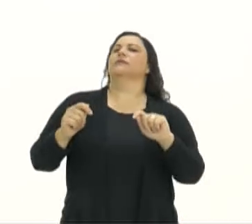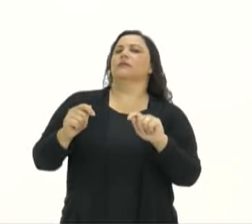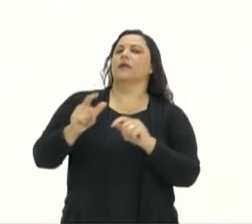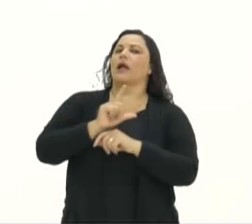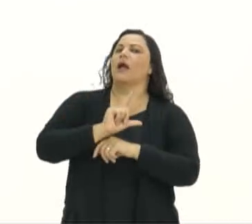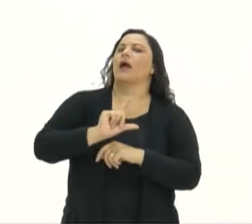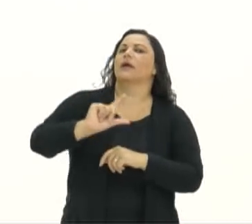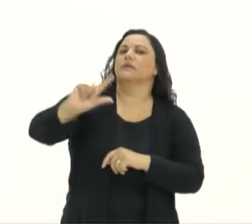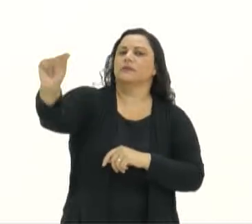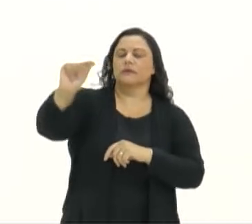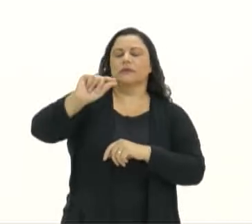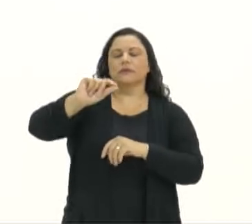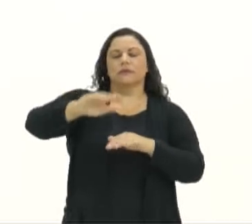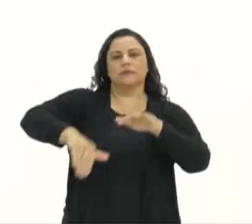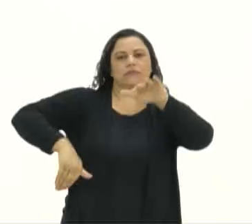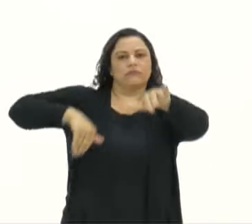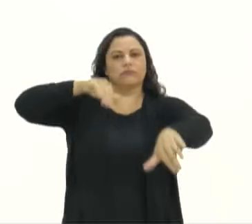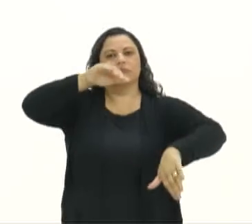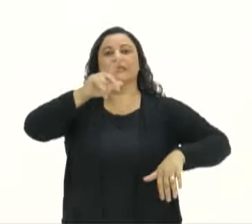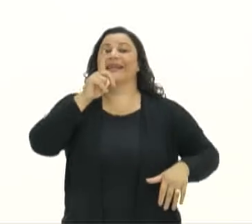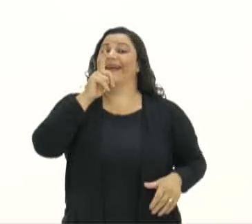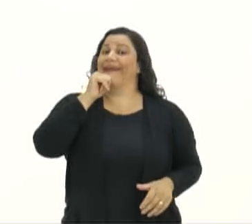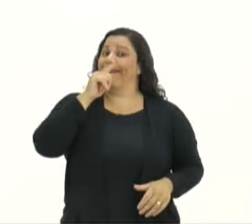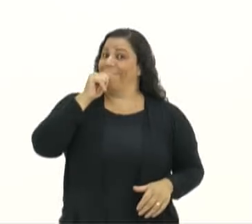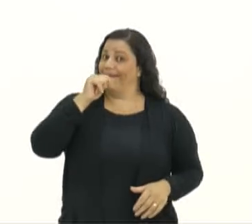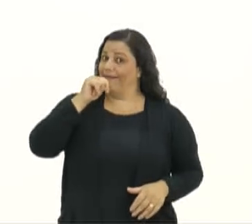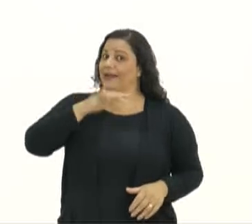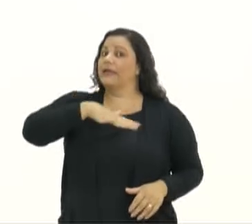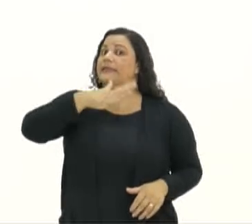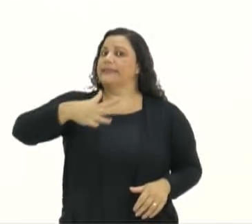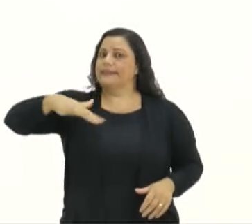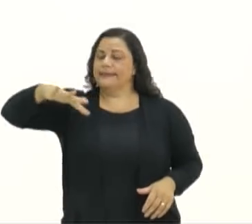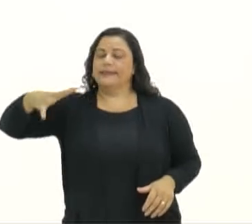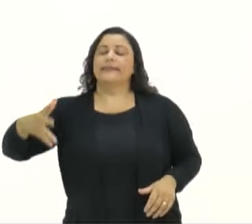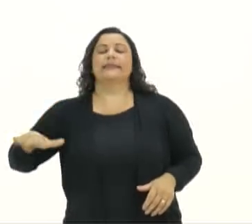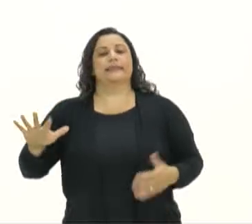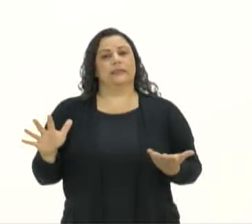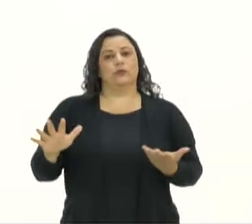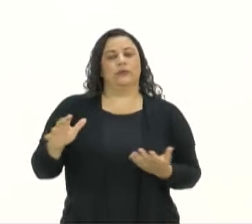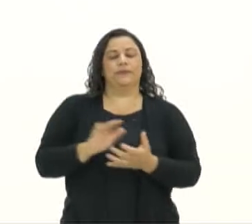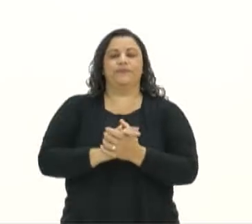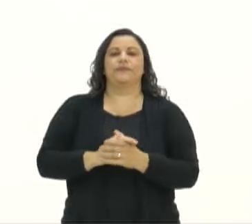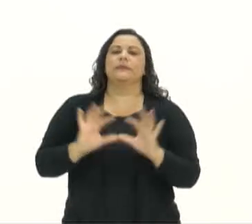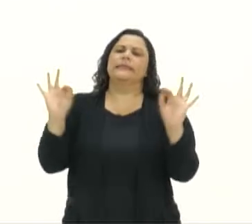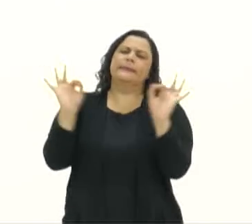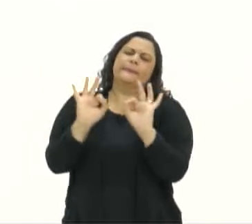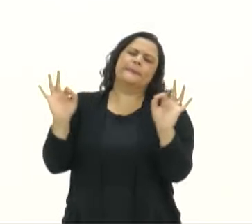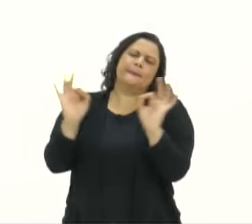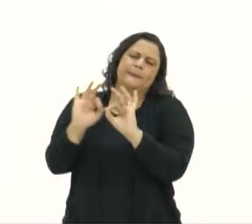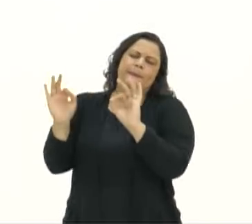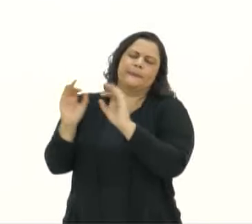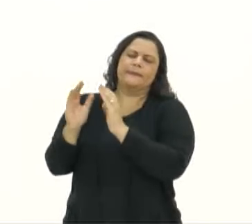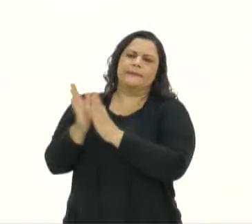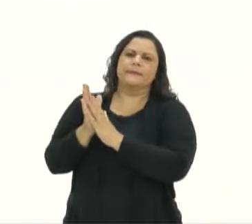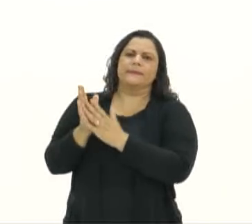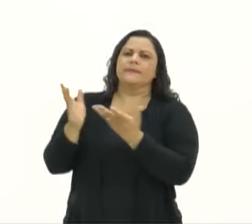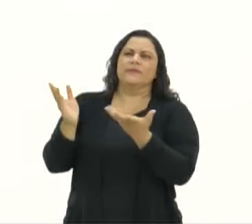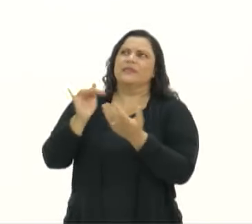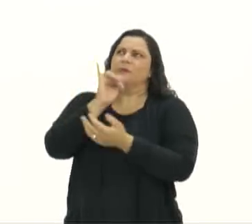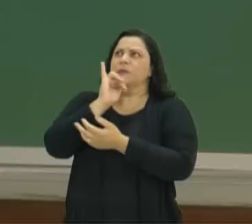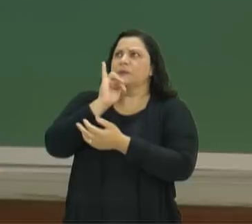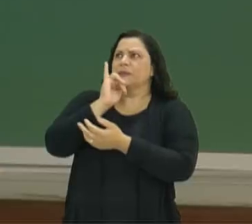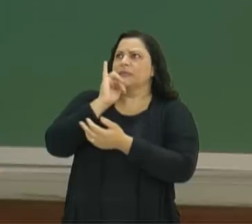deslocarem através de movimentos efetuados no meio líquido, geralmente sem ajuda artificial. O que é essa ajuda artificial? Usar